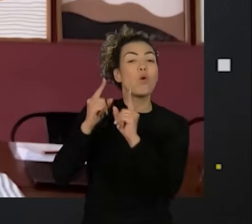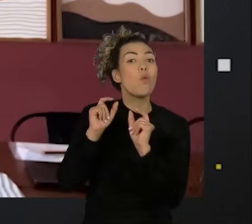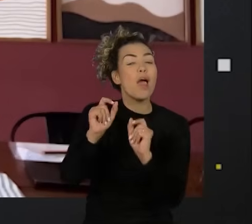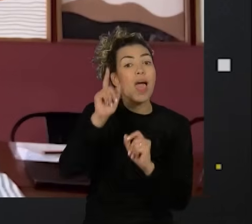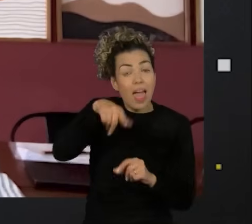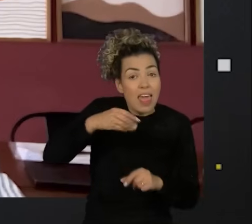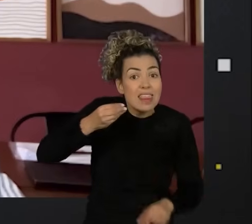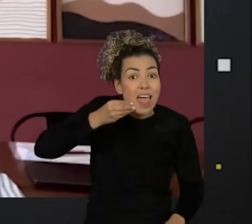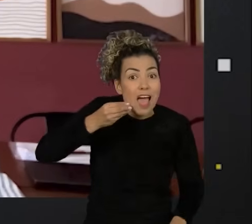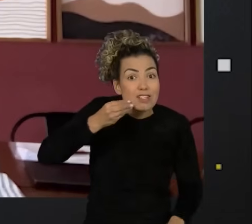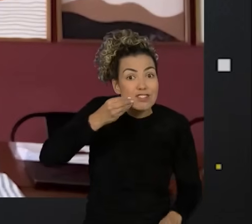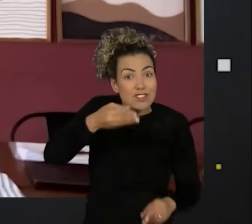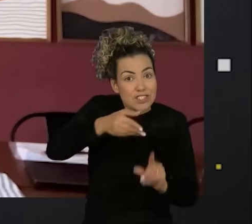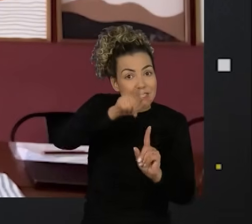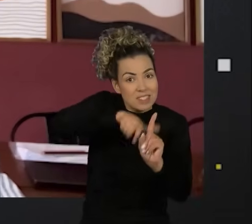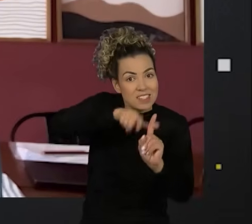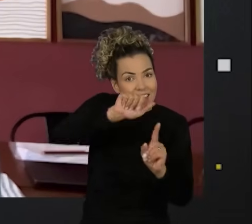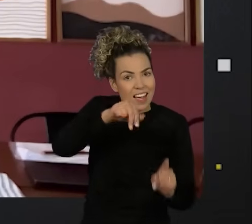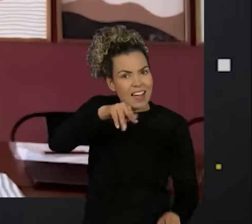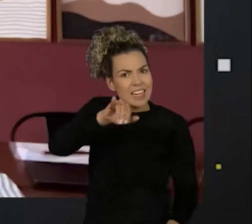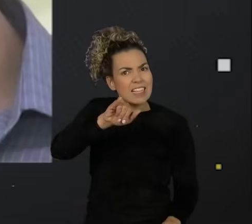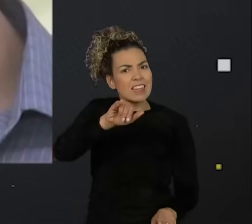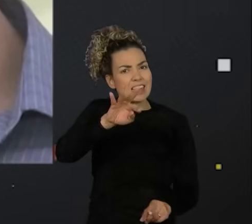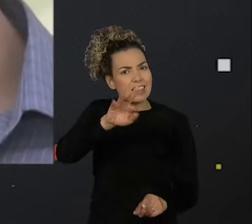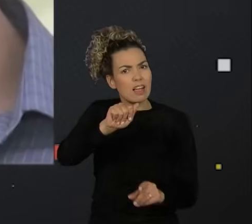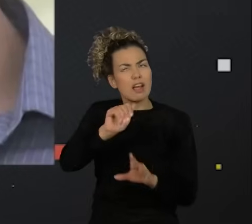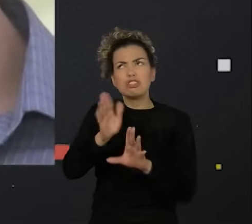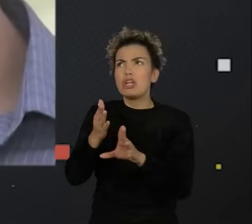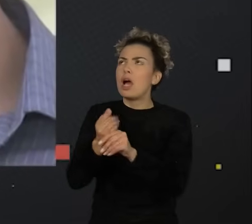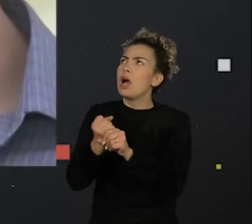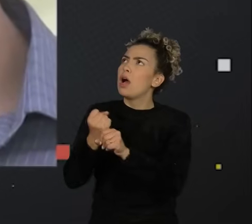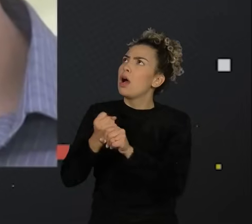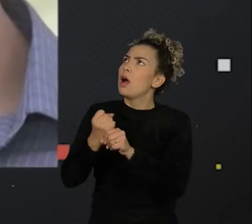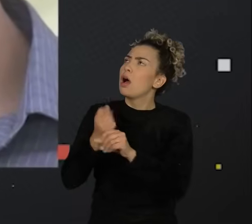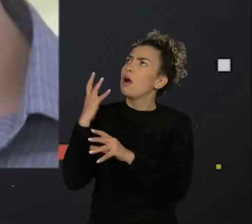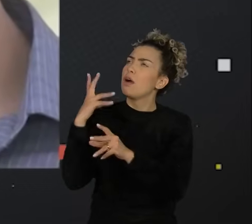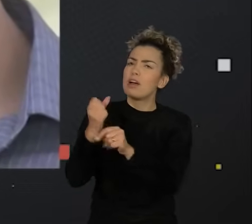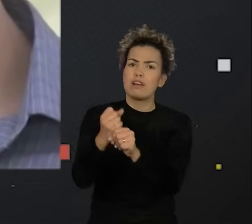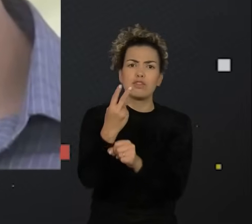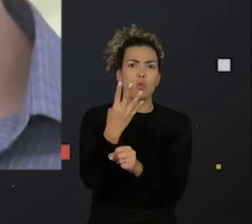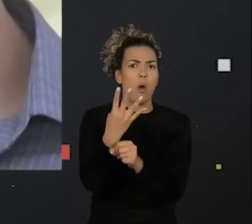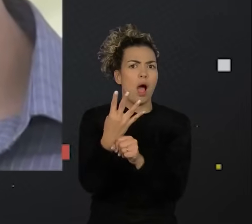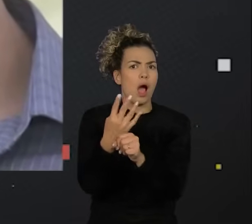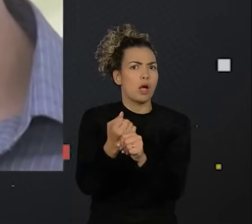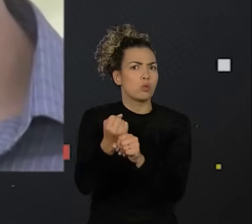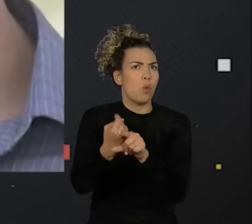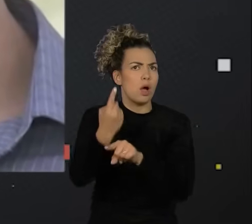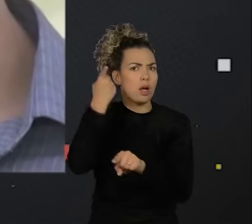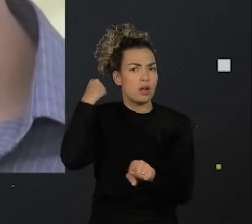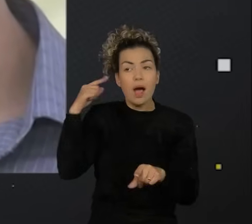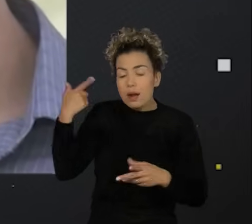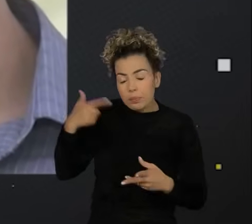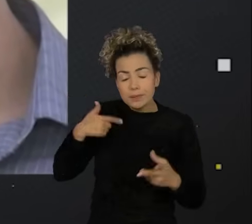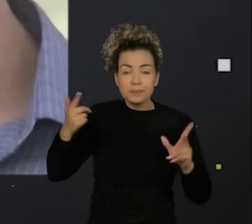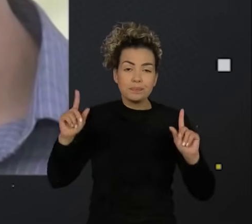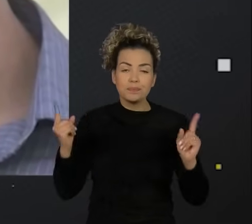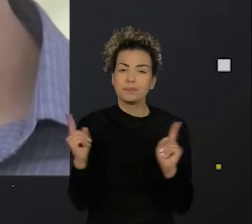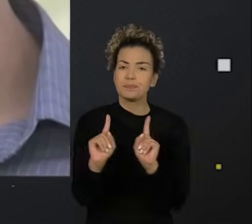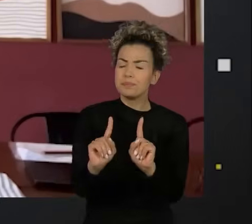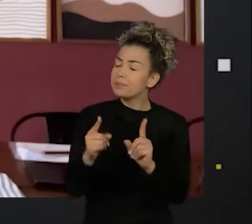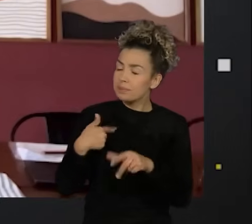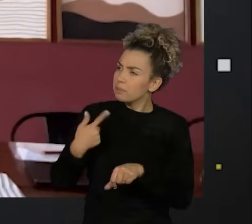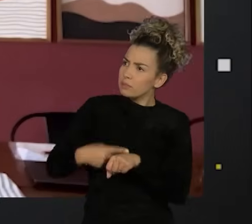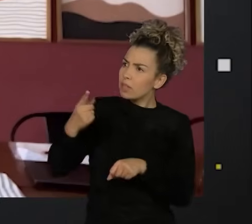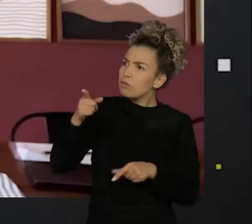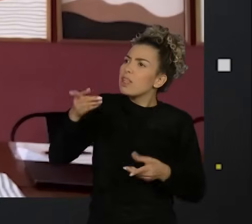há 24, 25 anos, e a gente descobriu que nasceu no mesmo dia. Aquilo foi uma coincidência